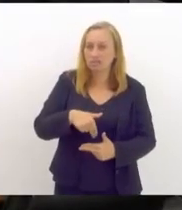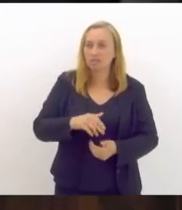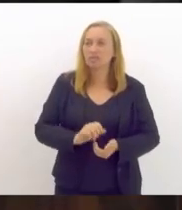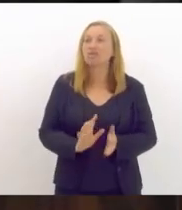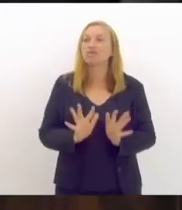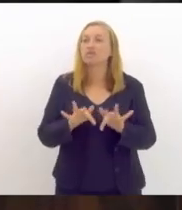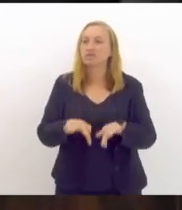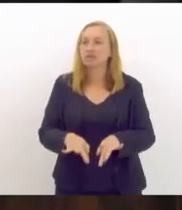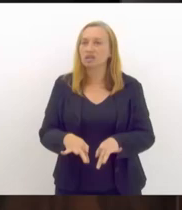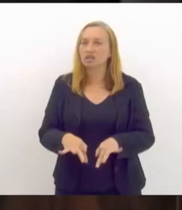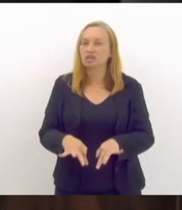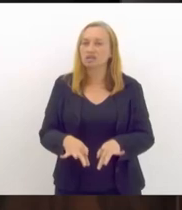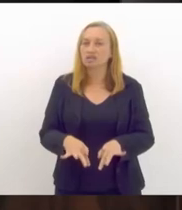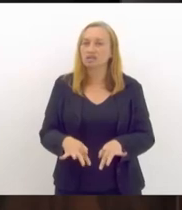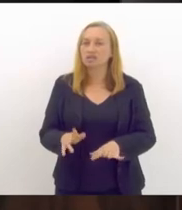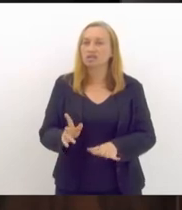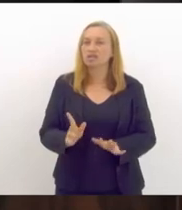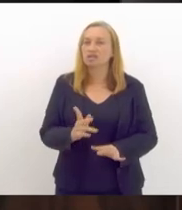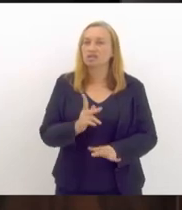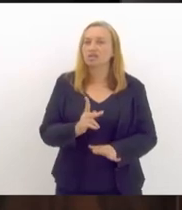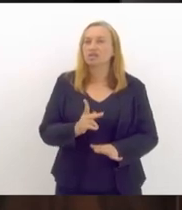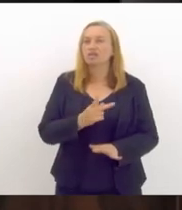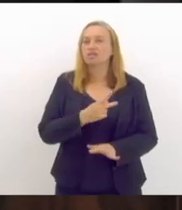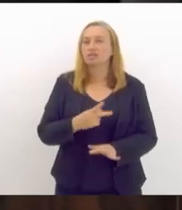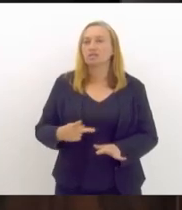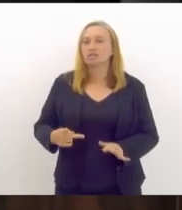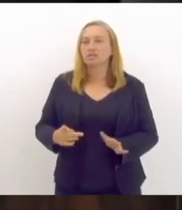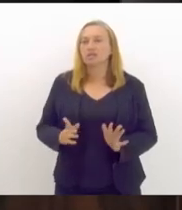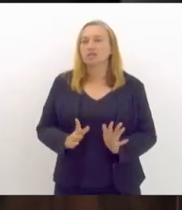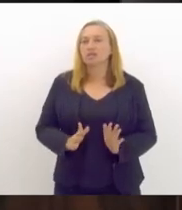encerro a presença